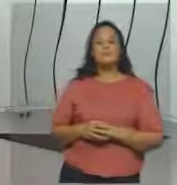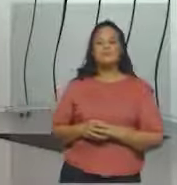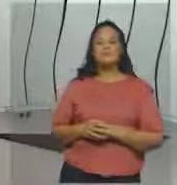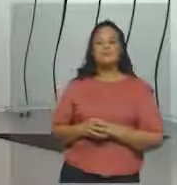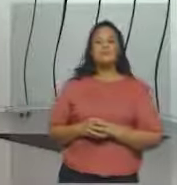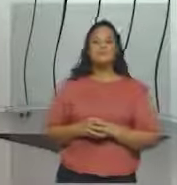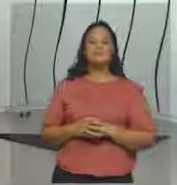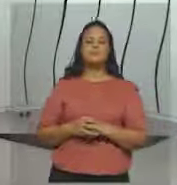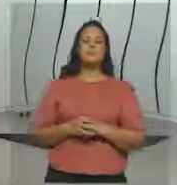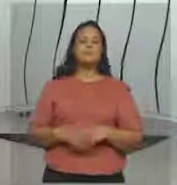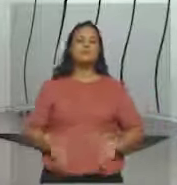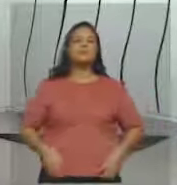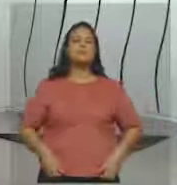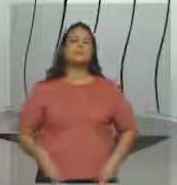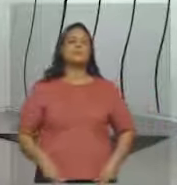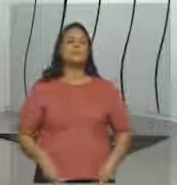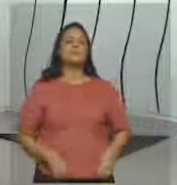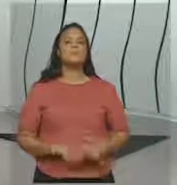aqui.